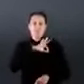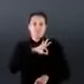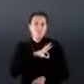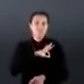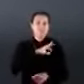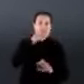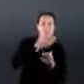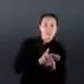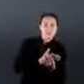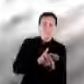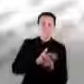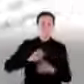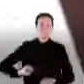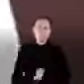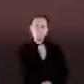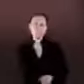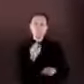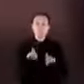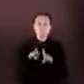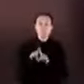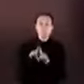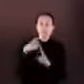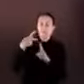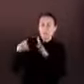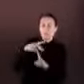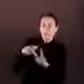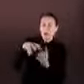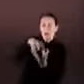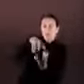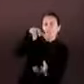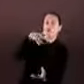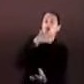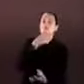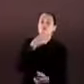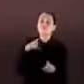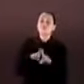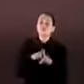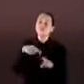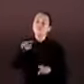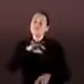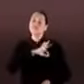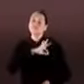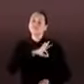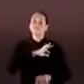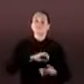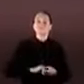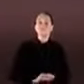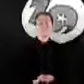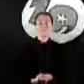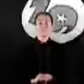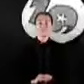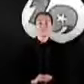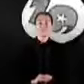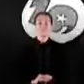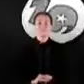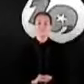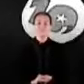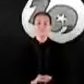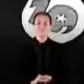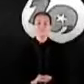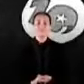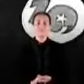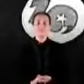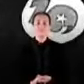queixa na polícia contra ele. Duarte Júnior agrediu um idoso, que também deu queixa na polícia contra ele. Velho